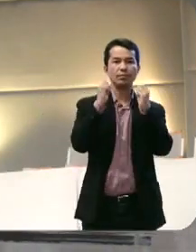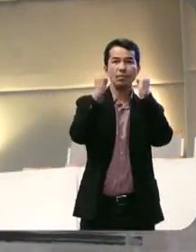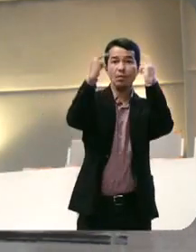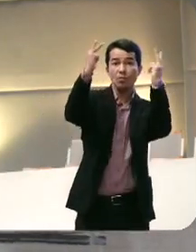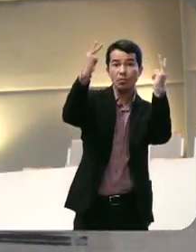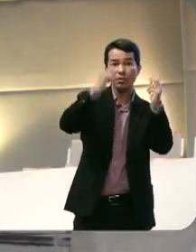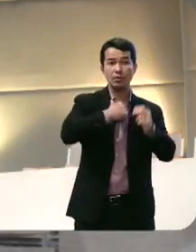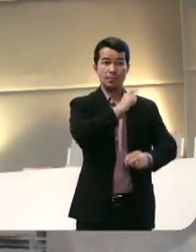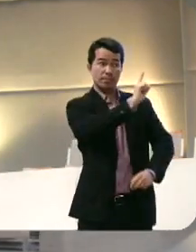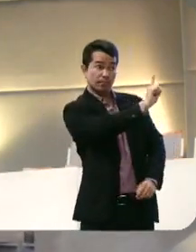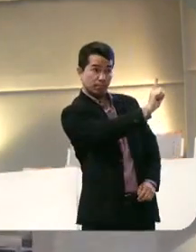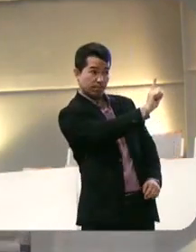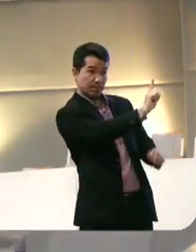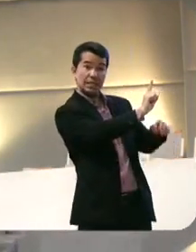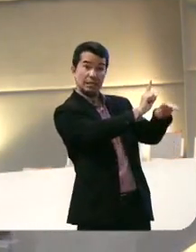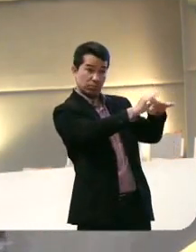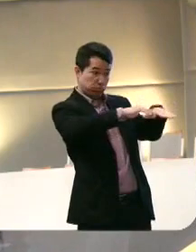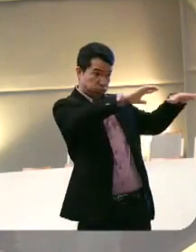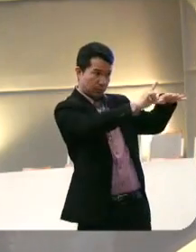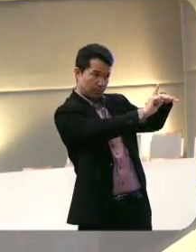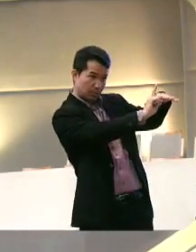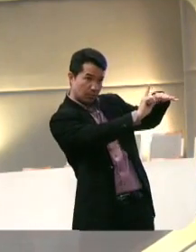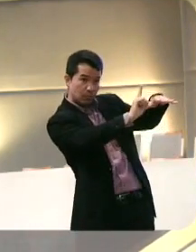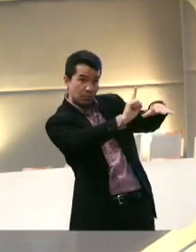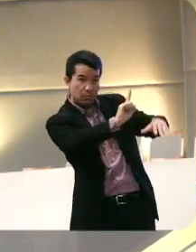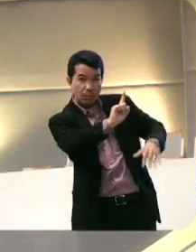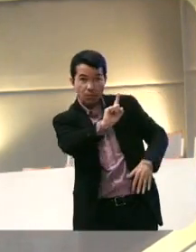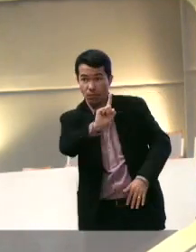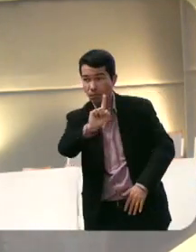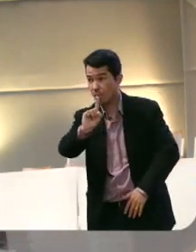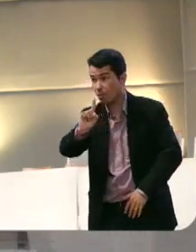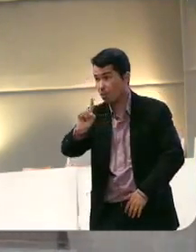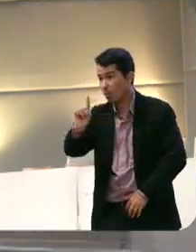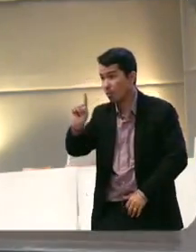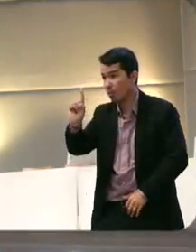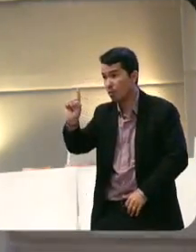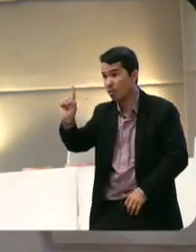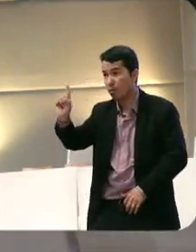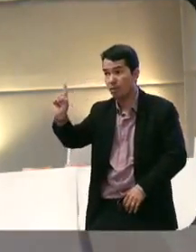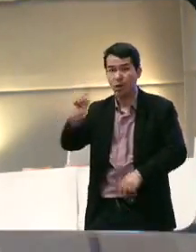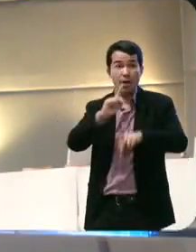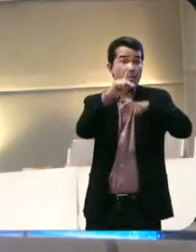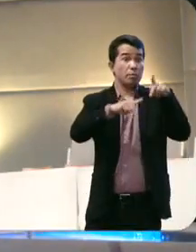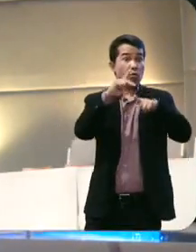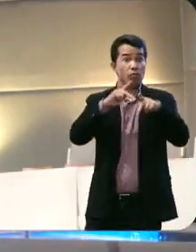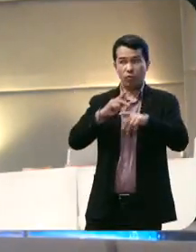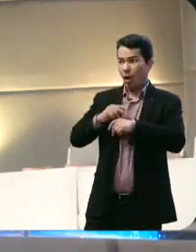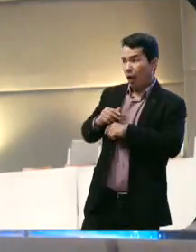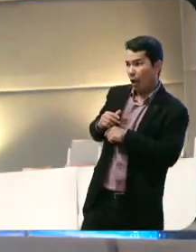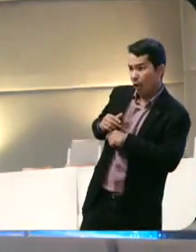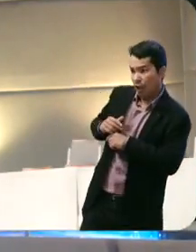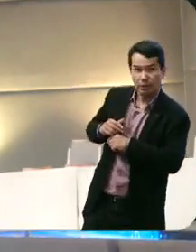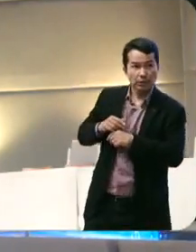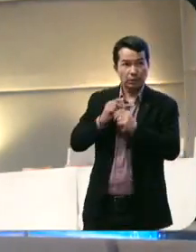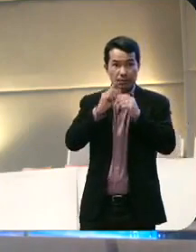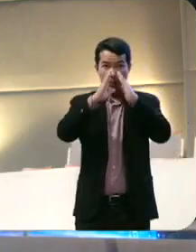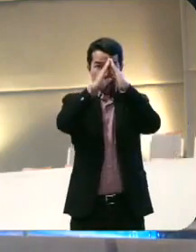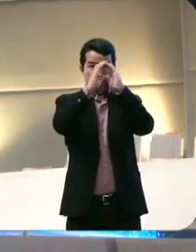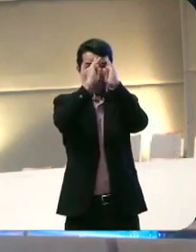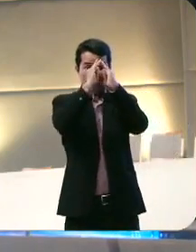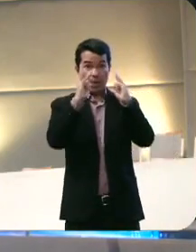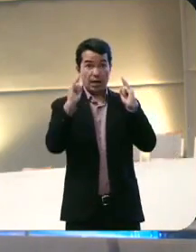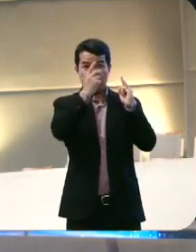a tenda. E quando ele ia até a tenda, todo o povo vinha para a porta das suas